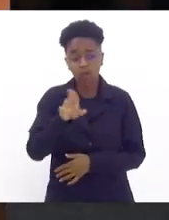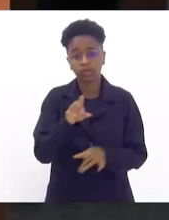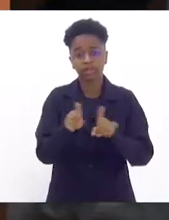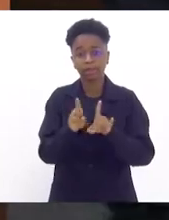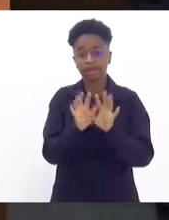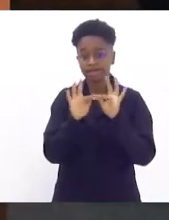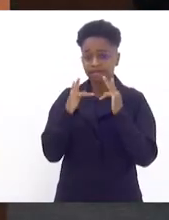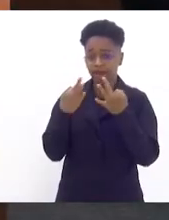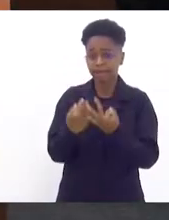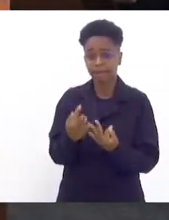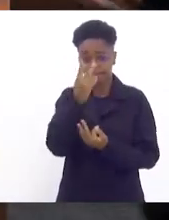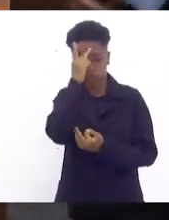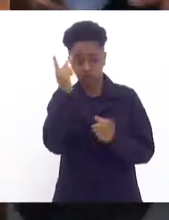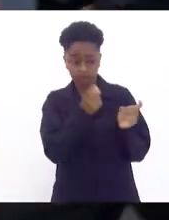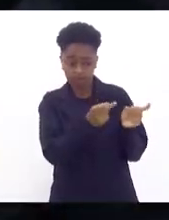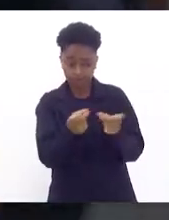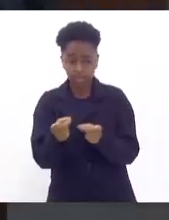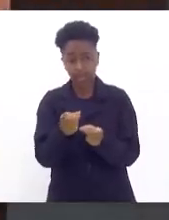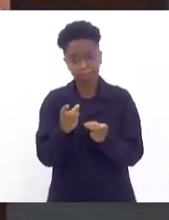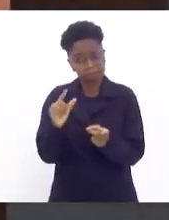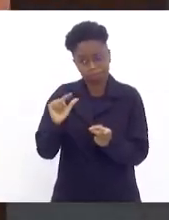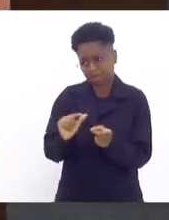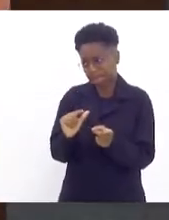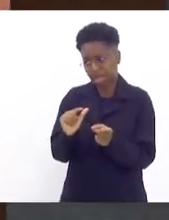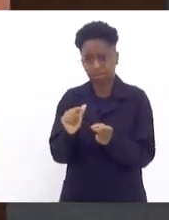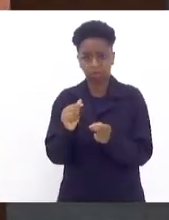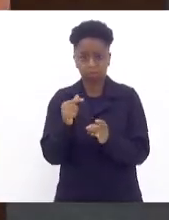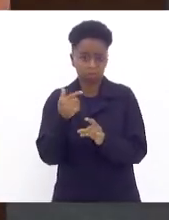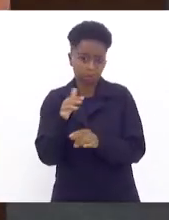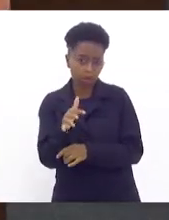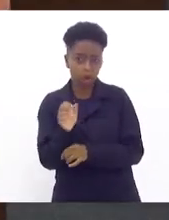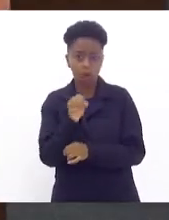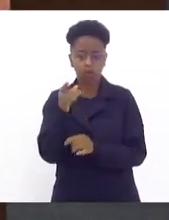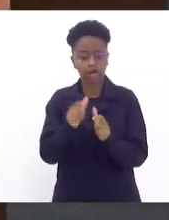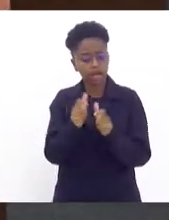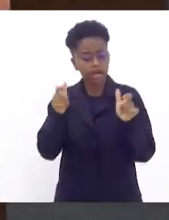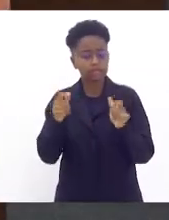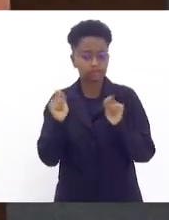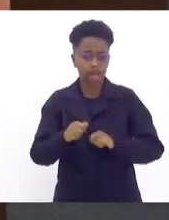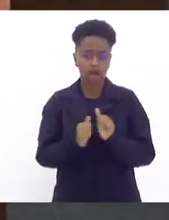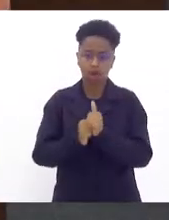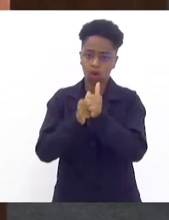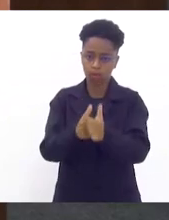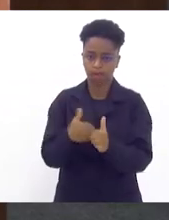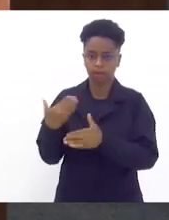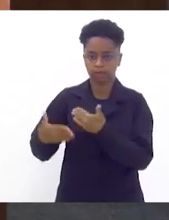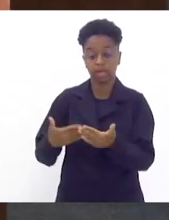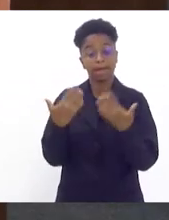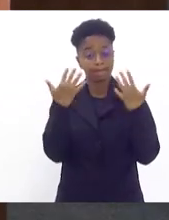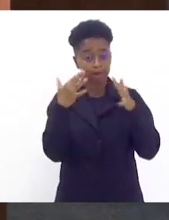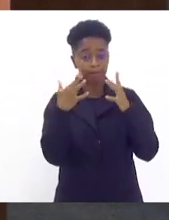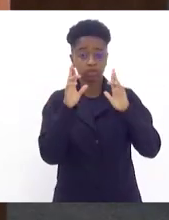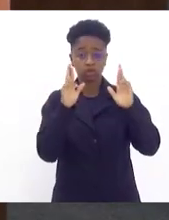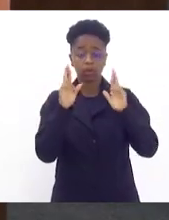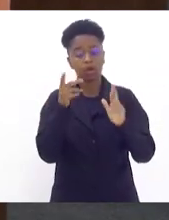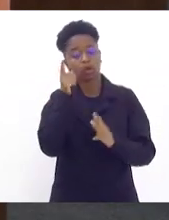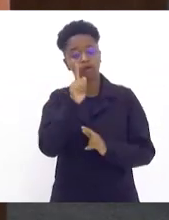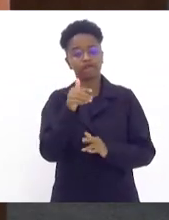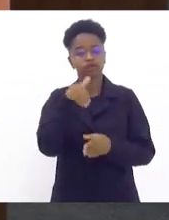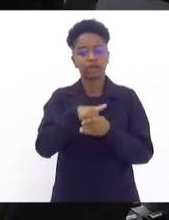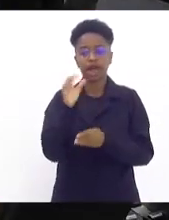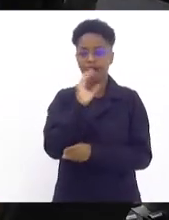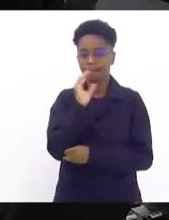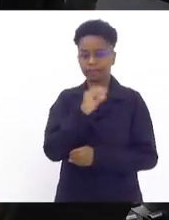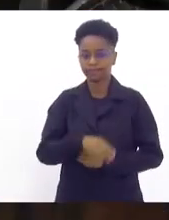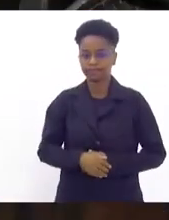famílias, com que os próprios comerciantes, pequenos, médios e grandes, possam acompanhar esse processo. Parabéns e espero que a gente possa votar isso mais rápido possível.